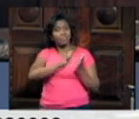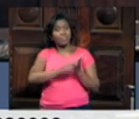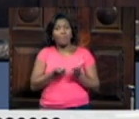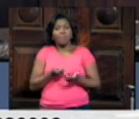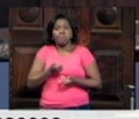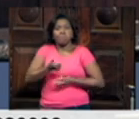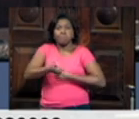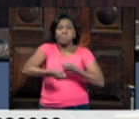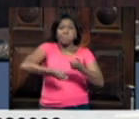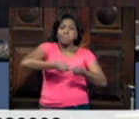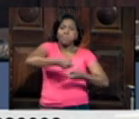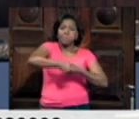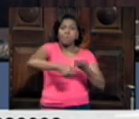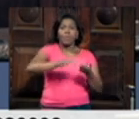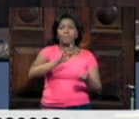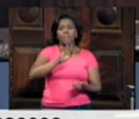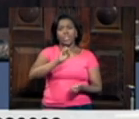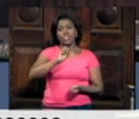benefícios fiscais,